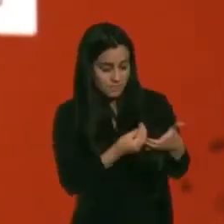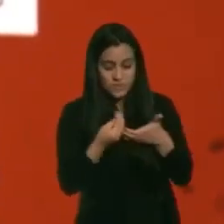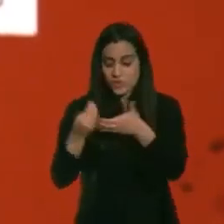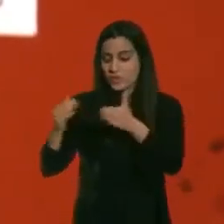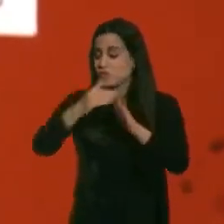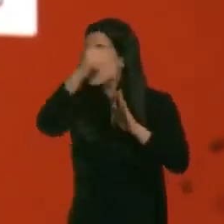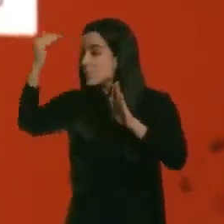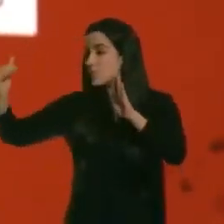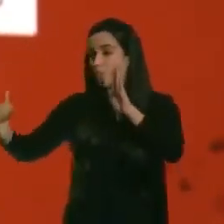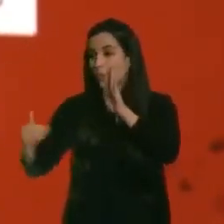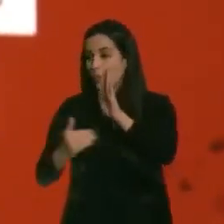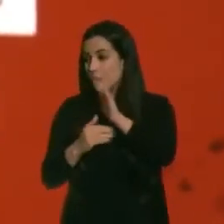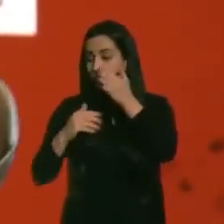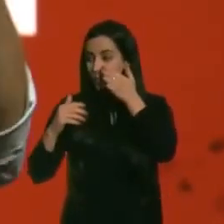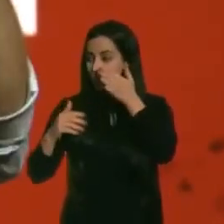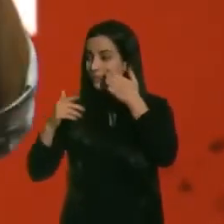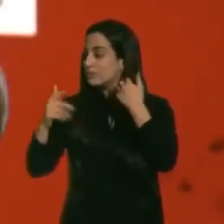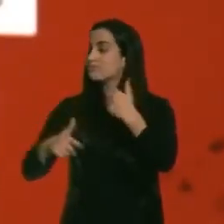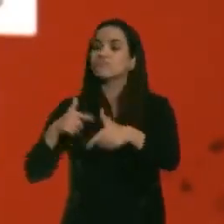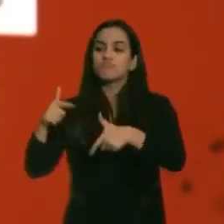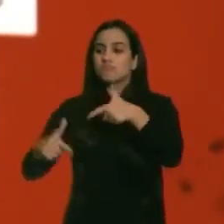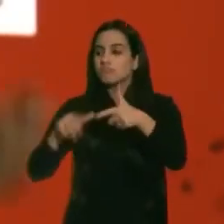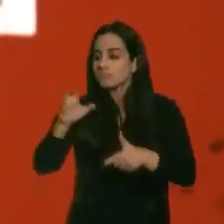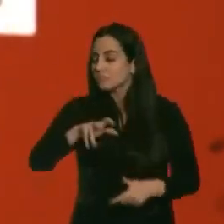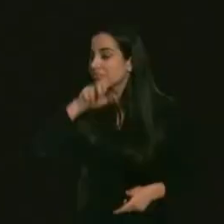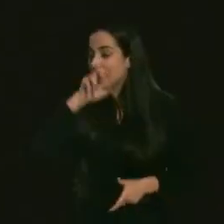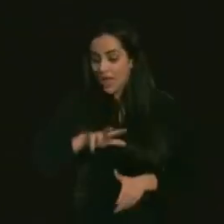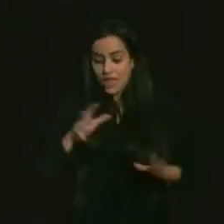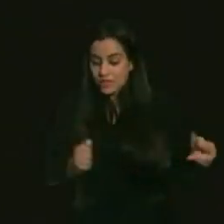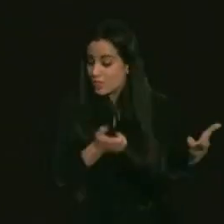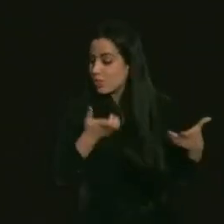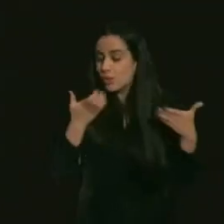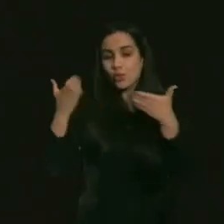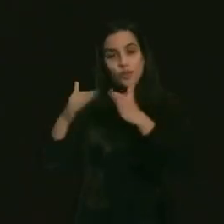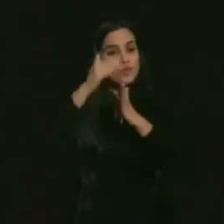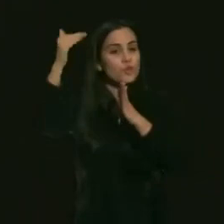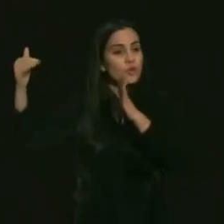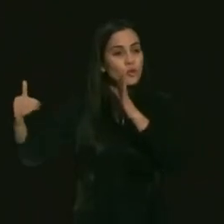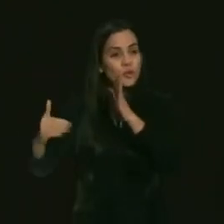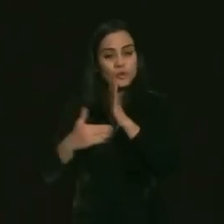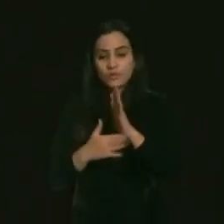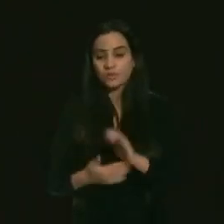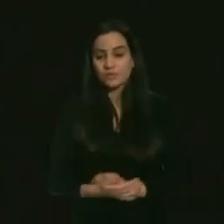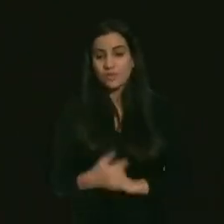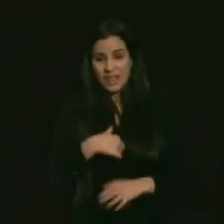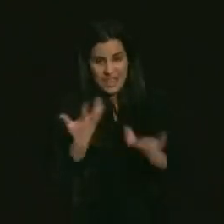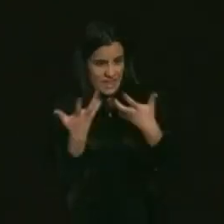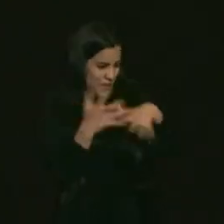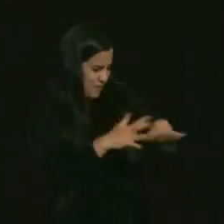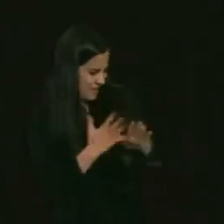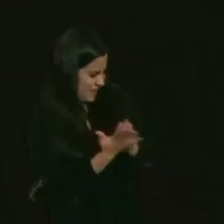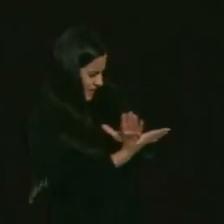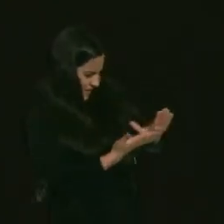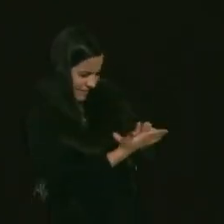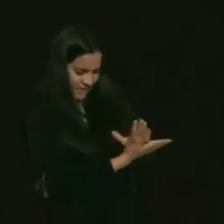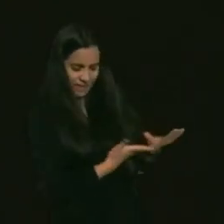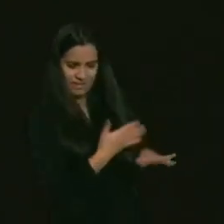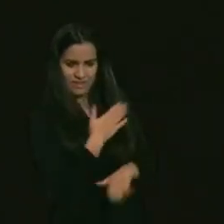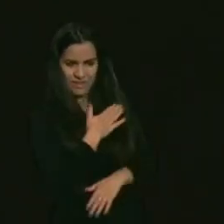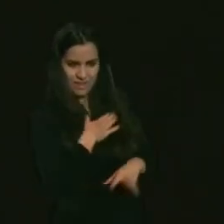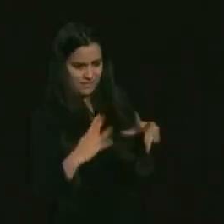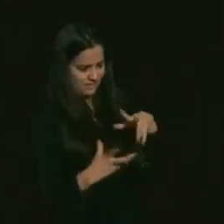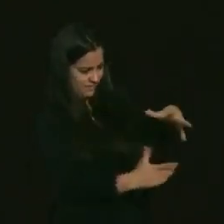tudo, todo o meu trabalho, todo o meu suspiro, todo o meu fôlego. Eu não quero levar nada comigo